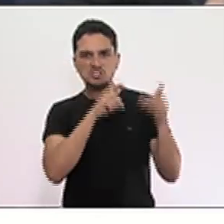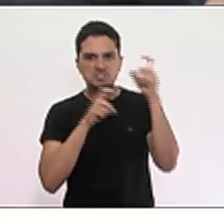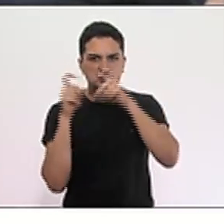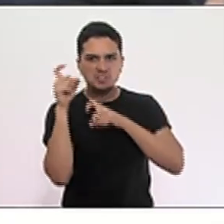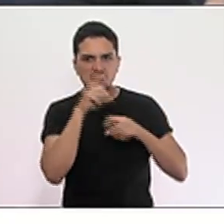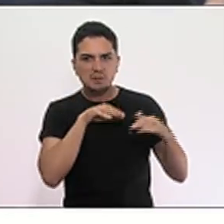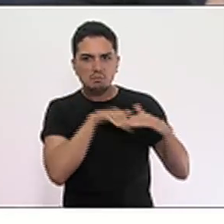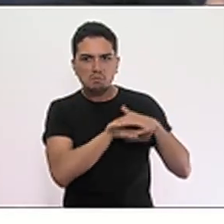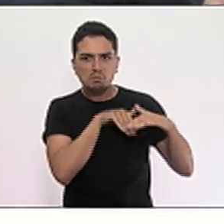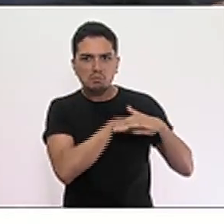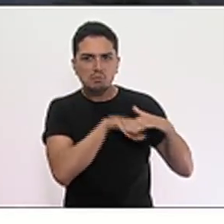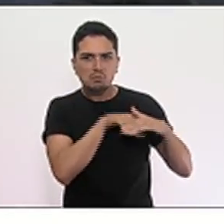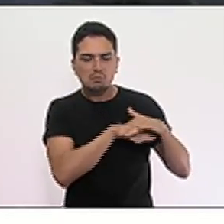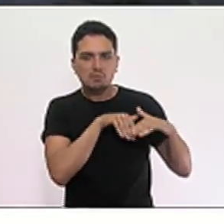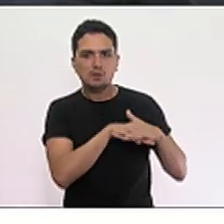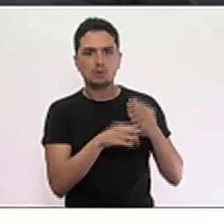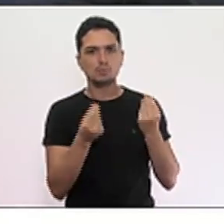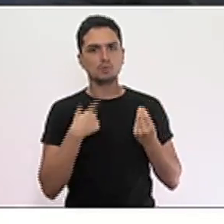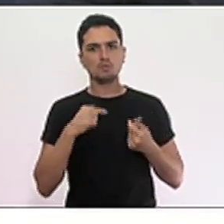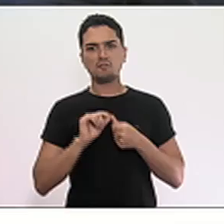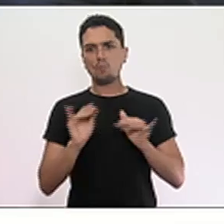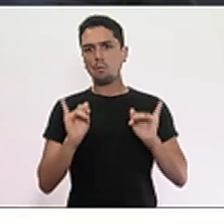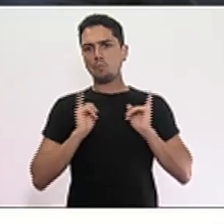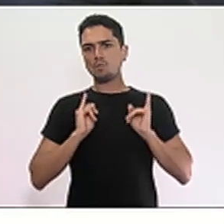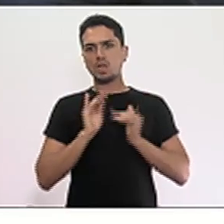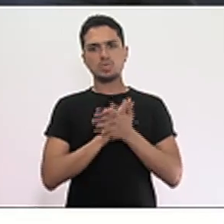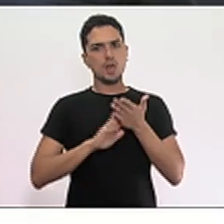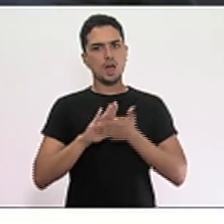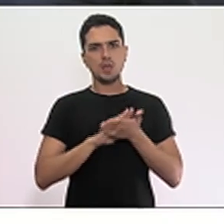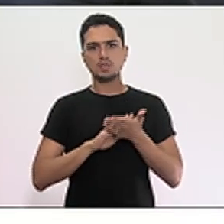não foi nada. Pelo contrário, ele